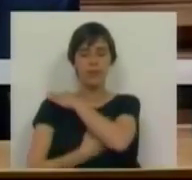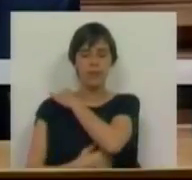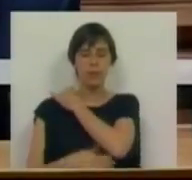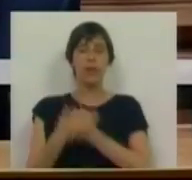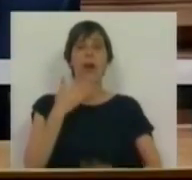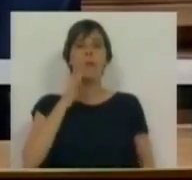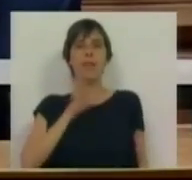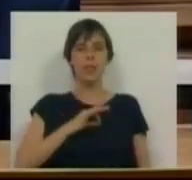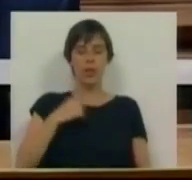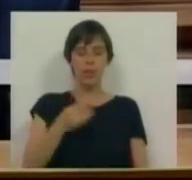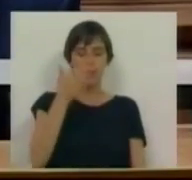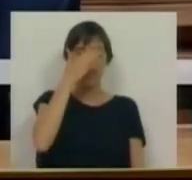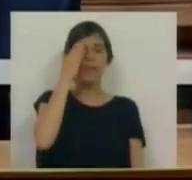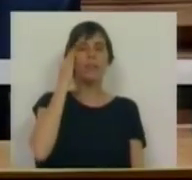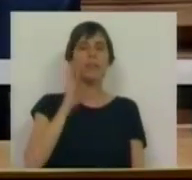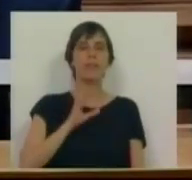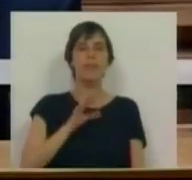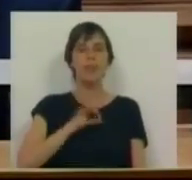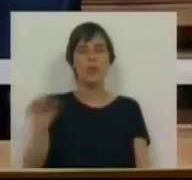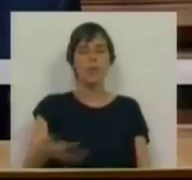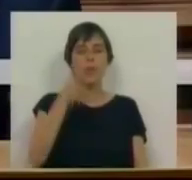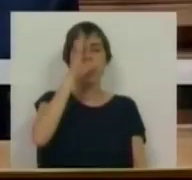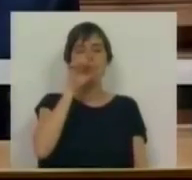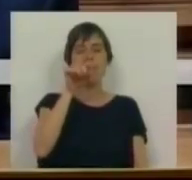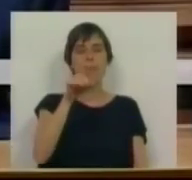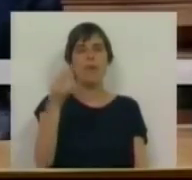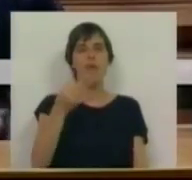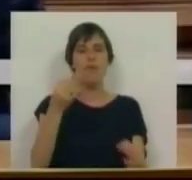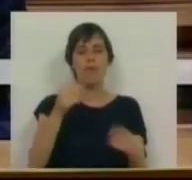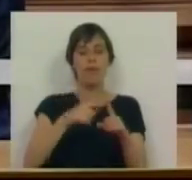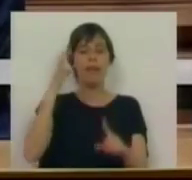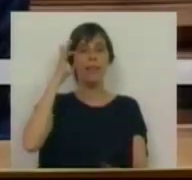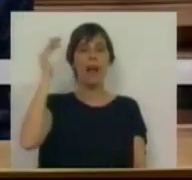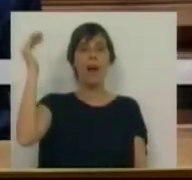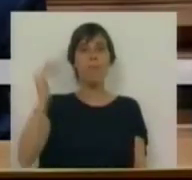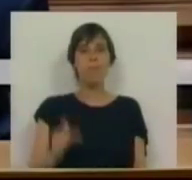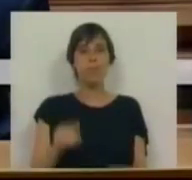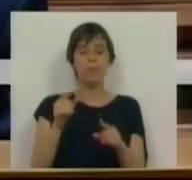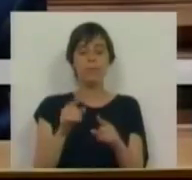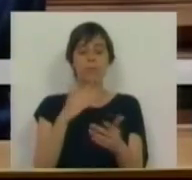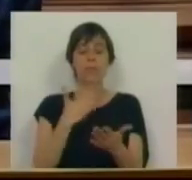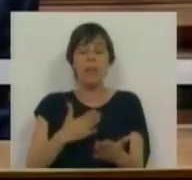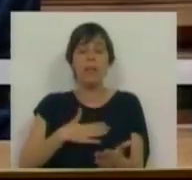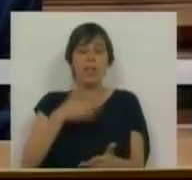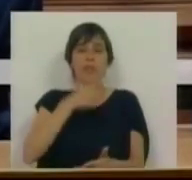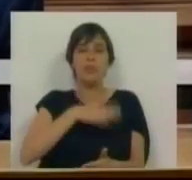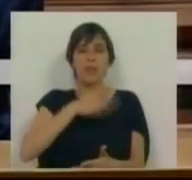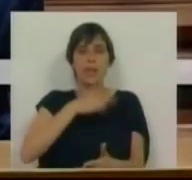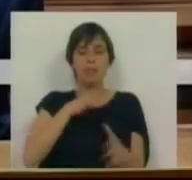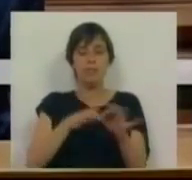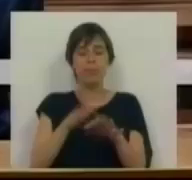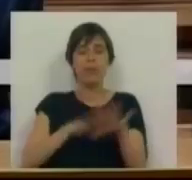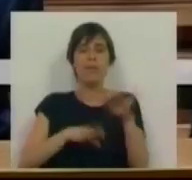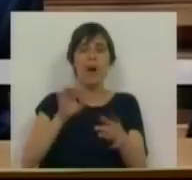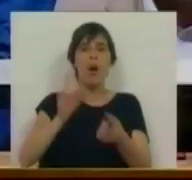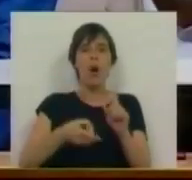Muito obrigada, Sra. Presidente. O Sr. Primeiro-Ministro esteve ao longo desta tarde a dar-nos explicações sobre a